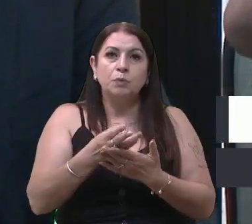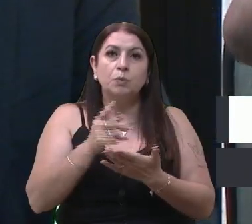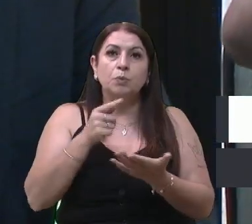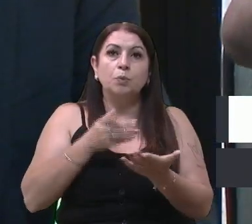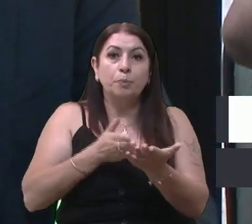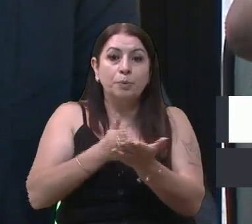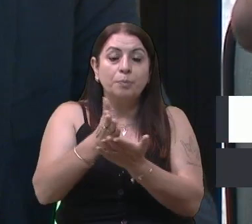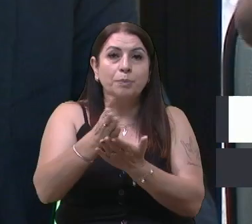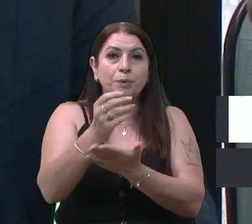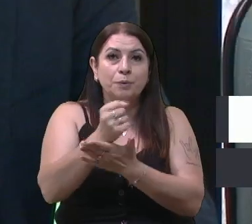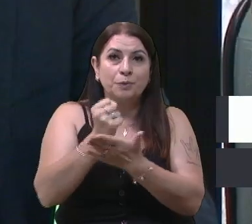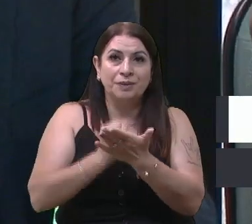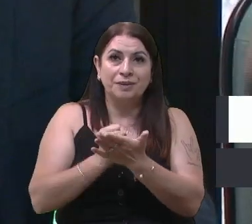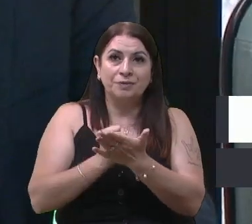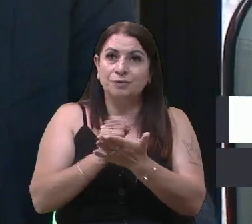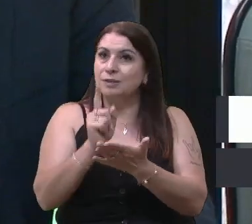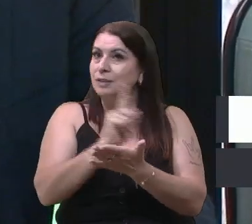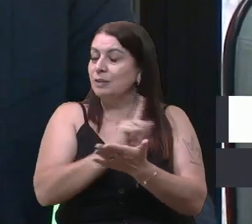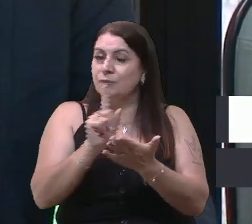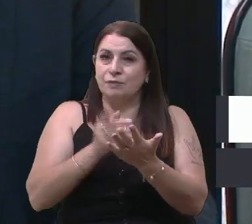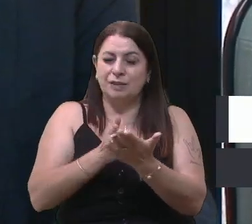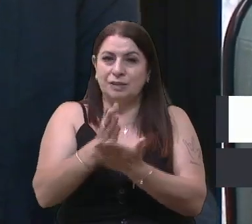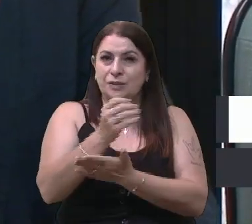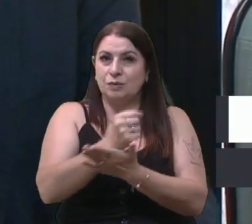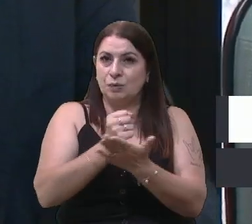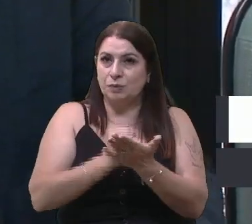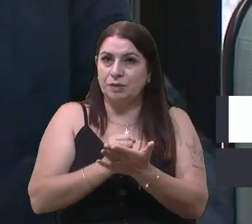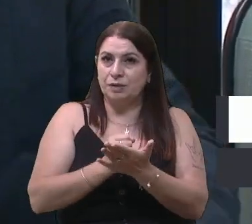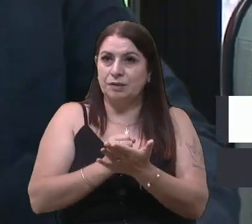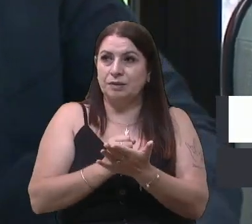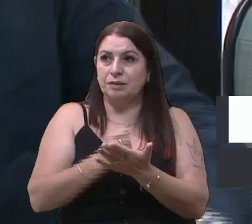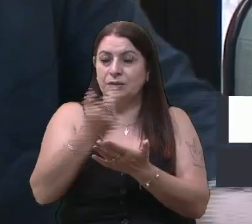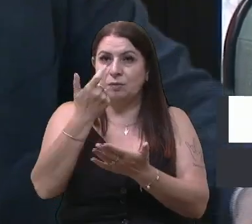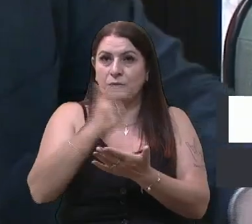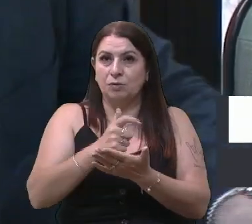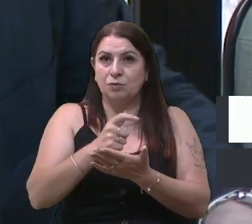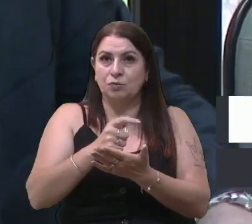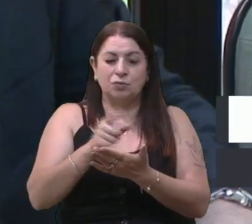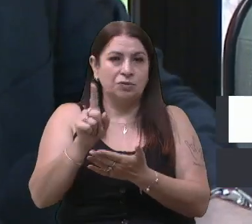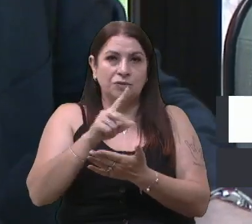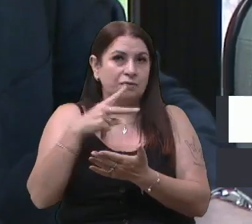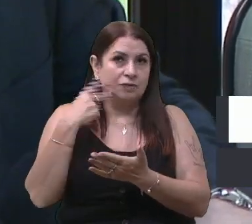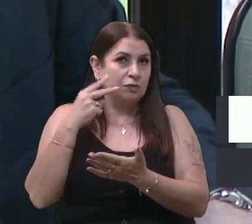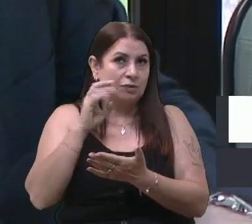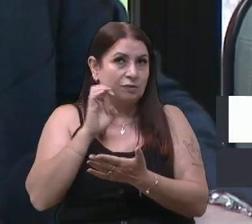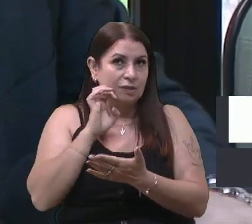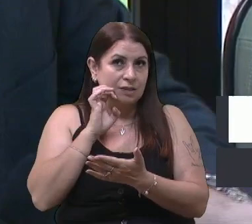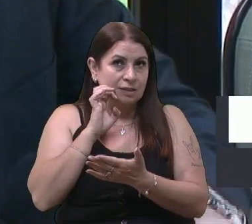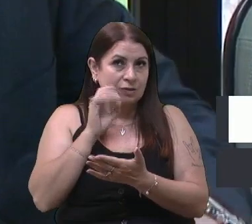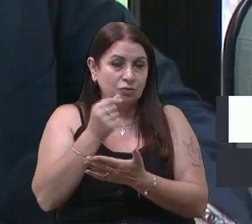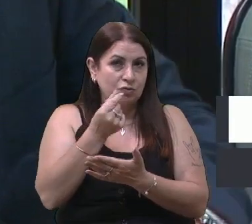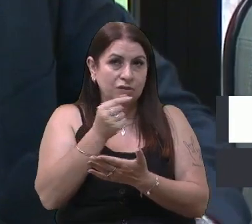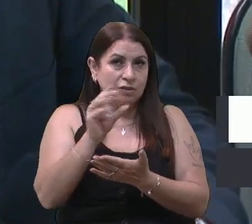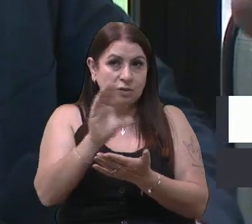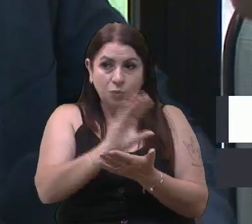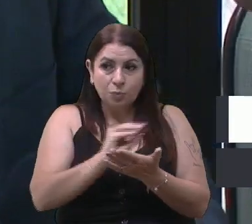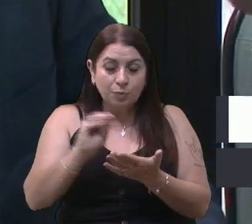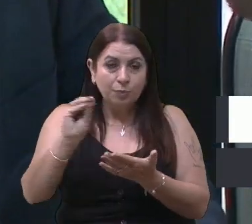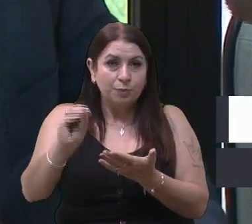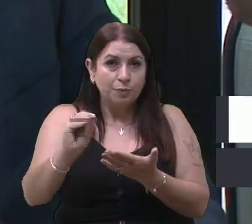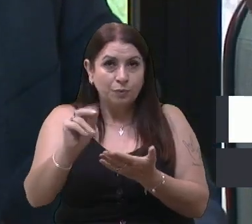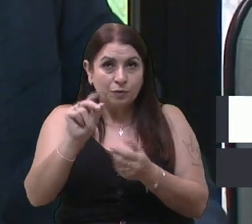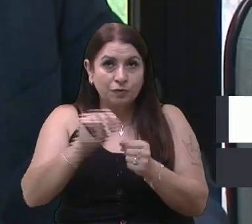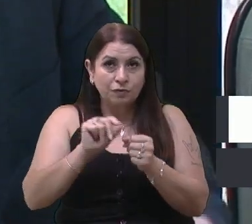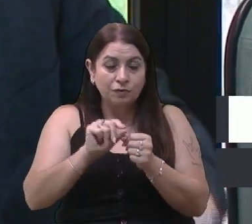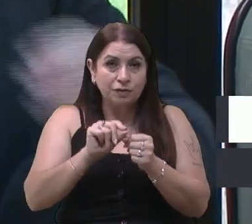do contrato. Se não está sendo cumprido o contrato, eu acho que a senhora não leu, vereador Estela, esse dinheiro não é repassado. Quando a senhora fazia os